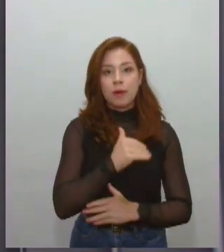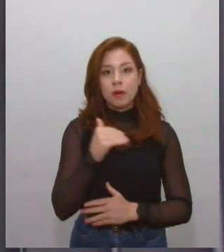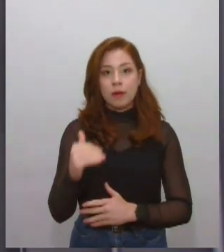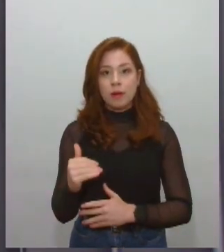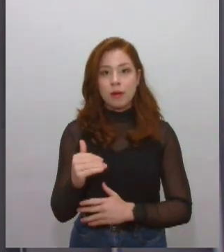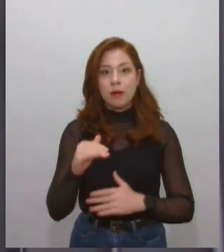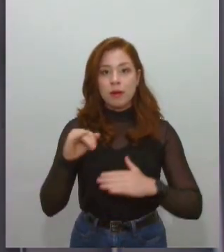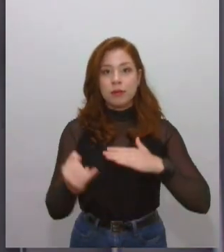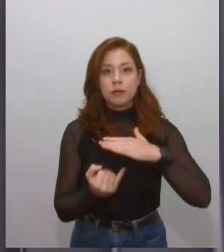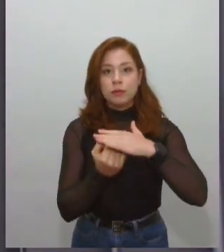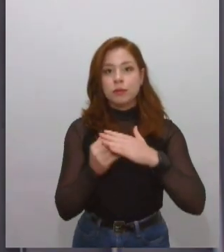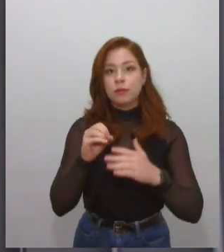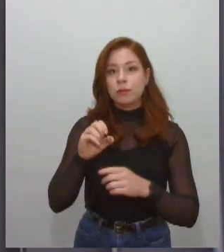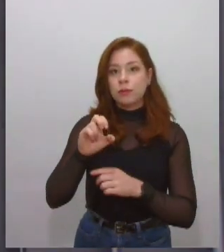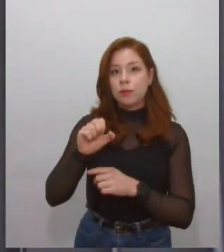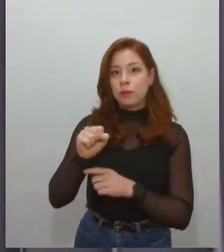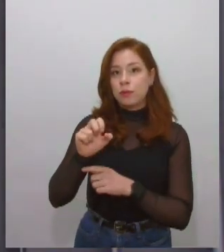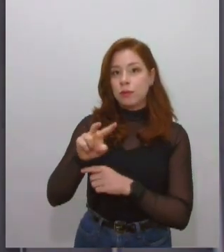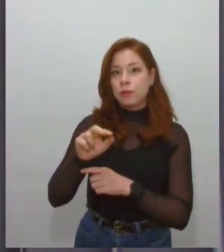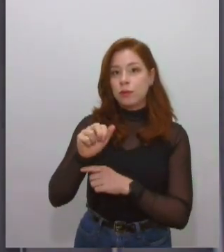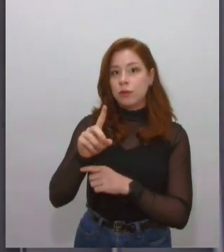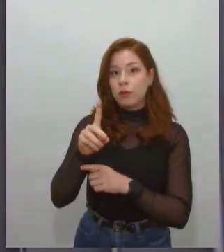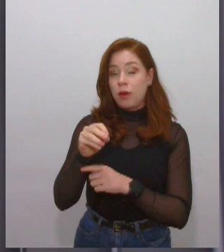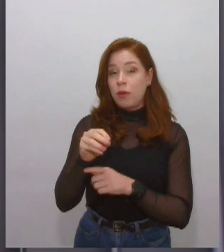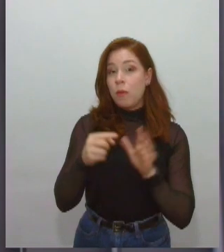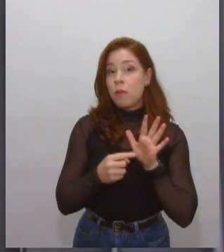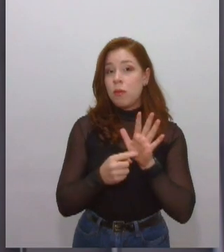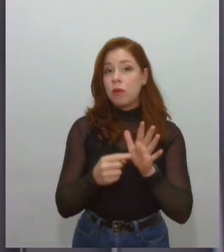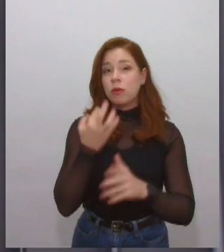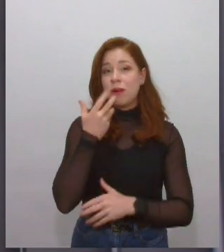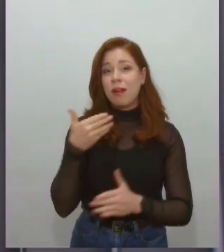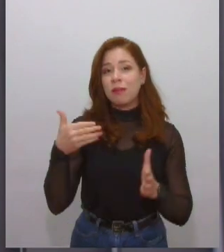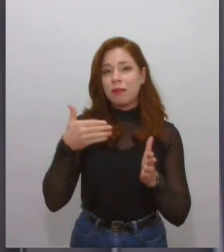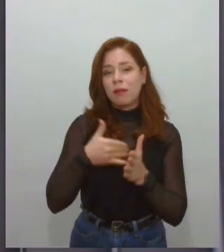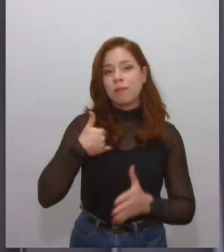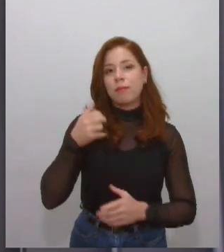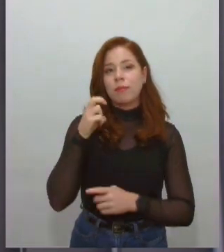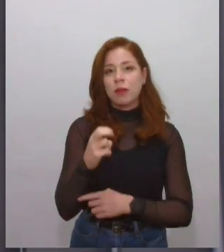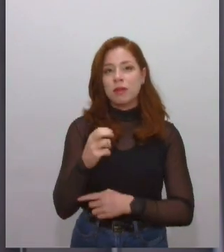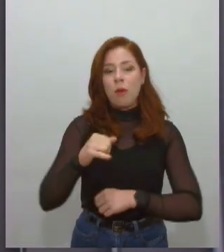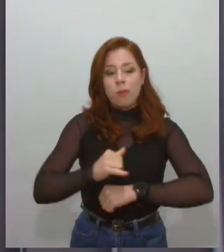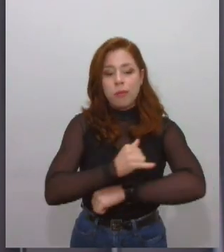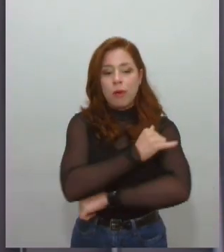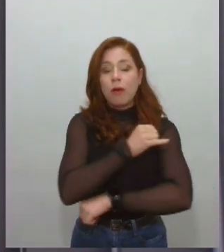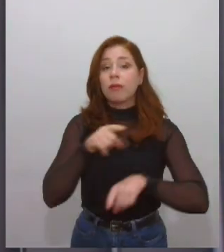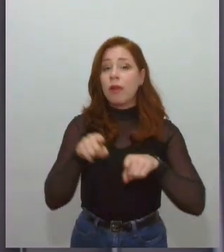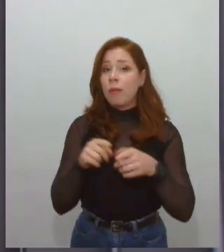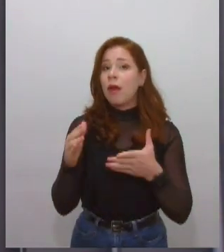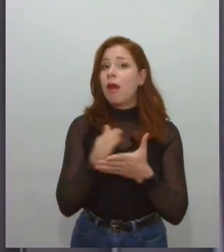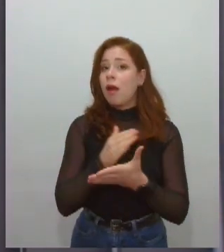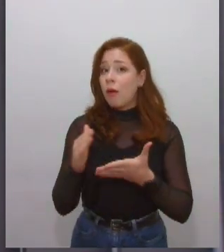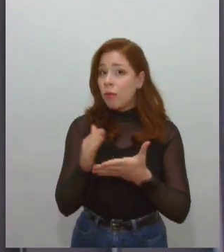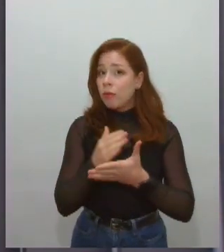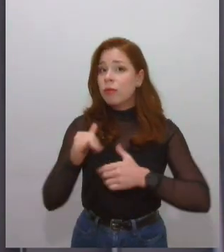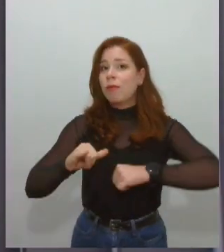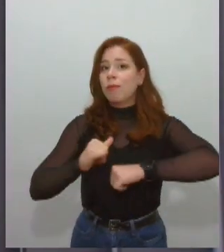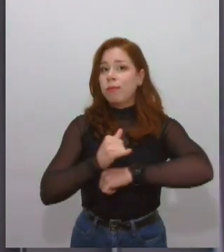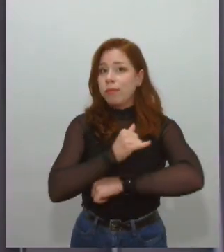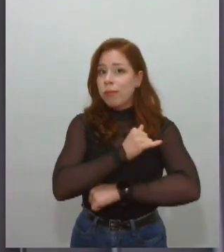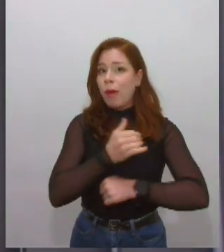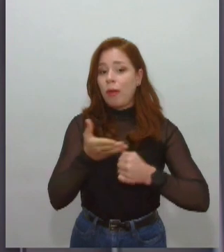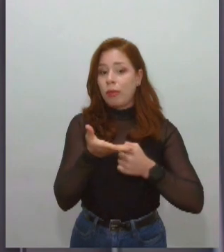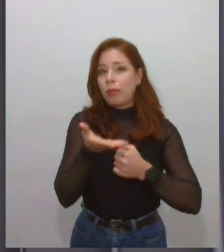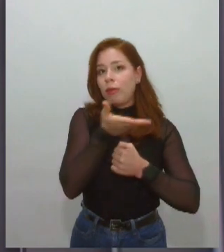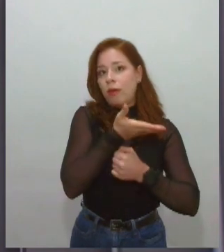de crianças de até 5 anos com excesso de peso, incluindo casos de sobrepeso e de obesidade, é 3 vezes maior